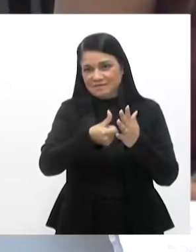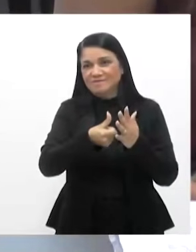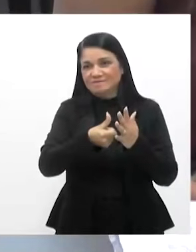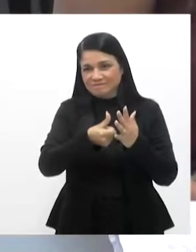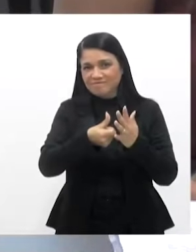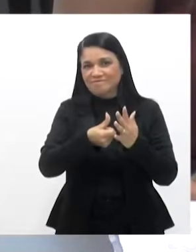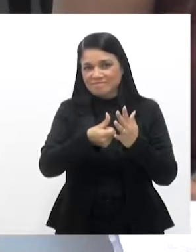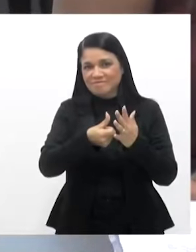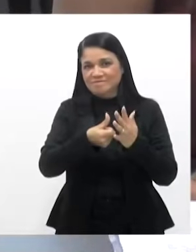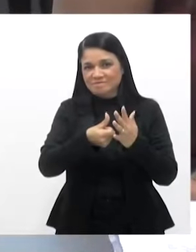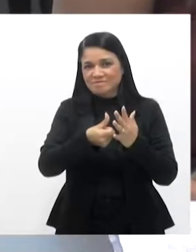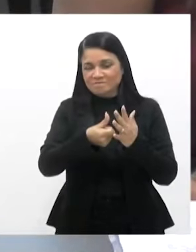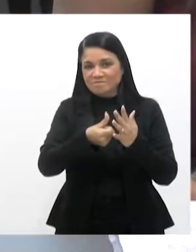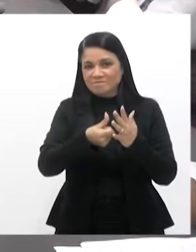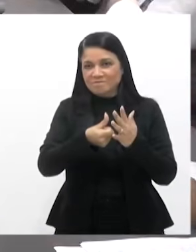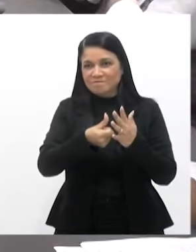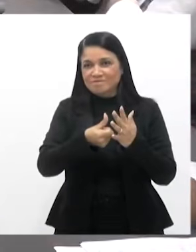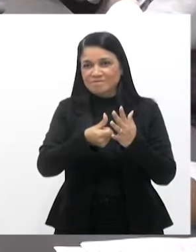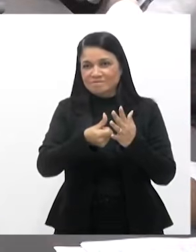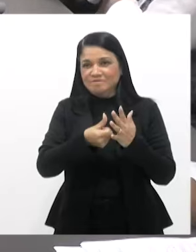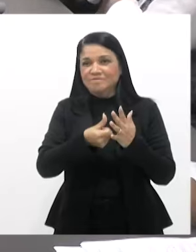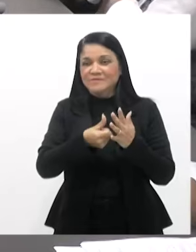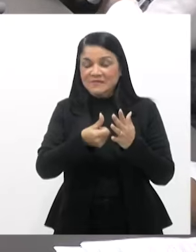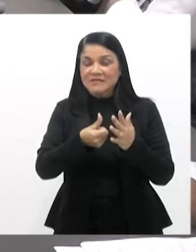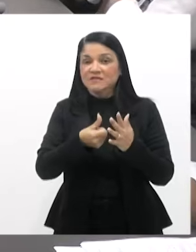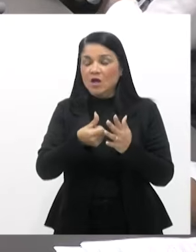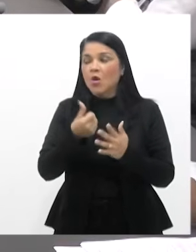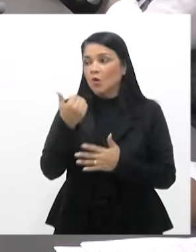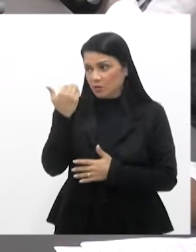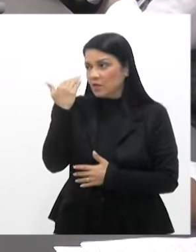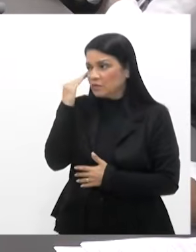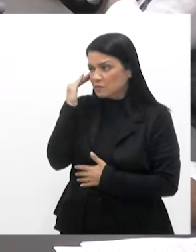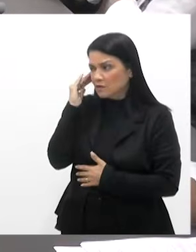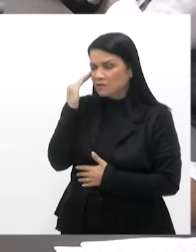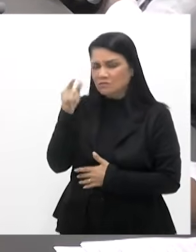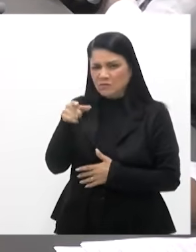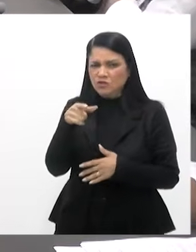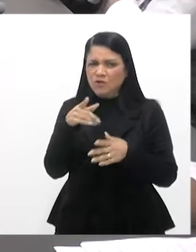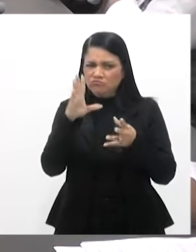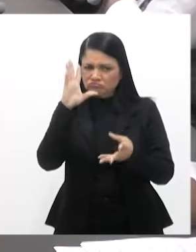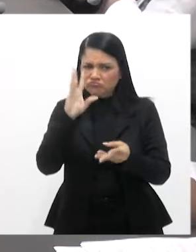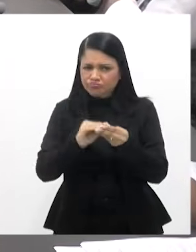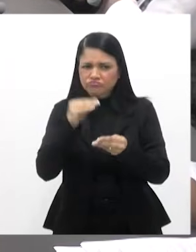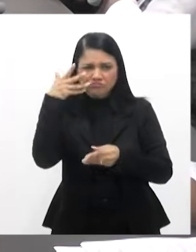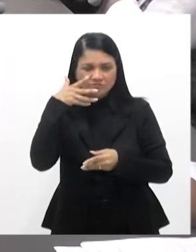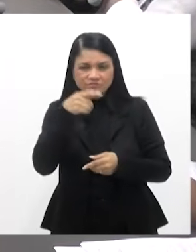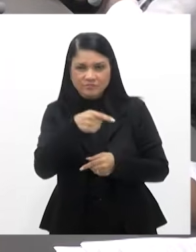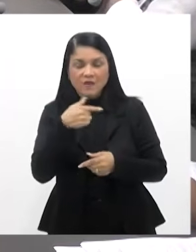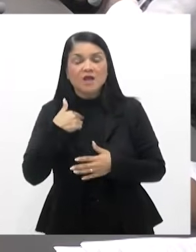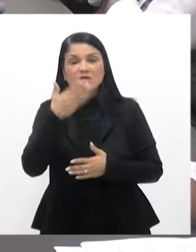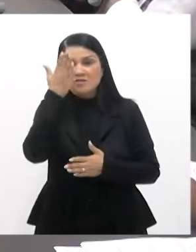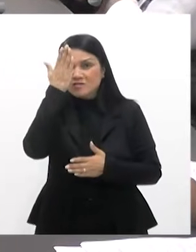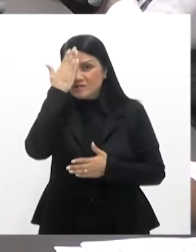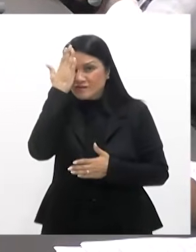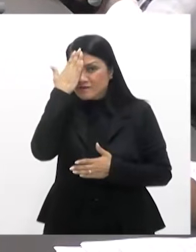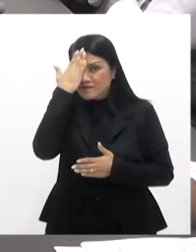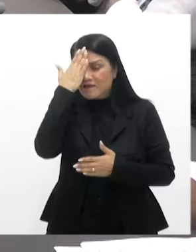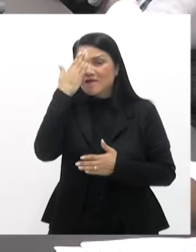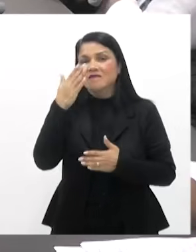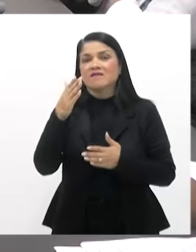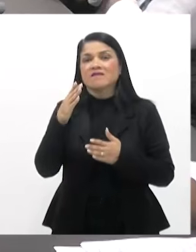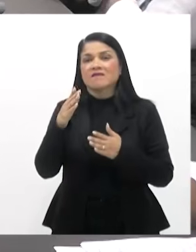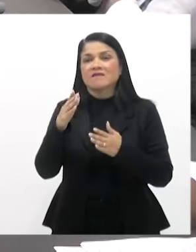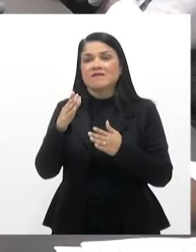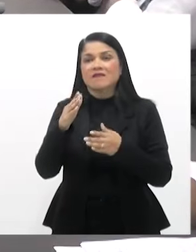Porque é lei eleitoral. Então, eu tô, sim, Eu entendo. sei, Não, mas deixa ele terminar. mas eu sei que é lei eleitoral.